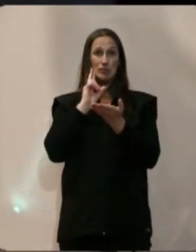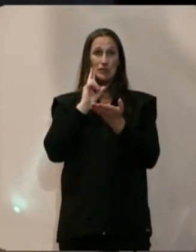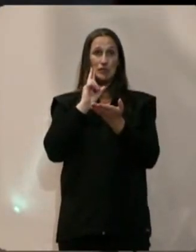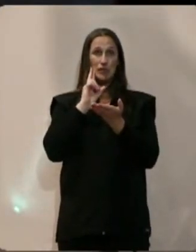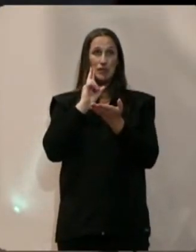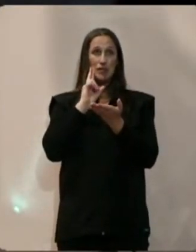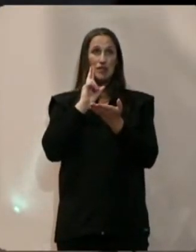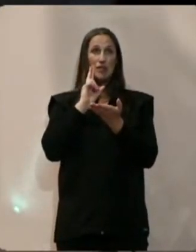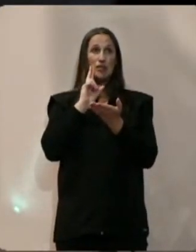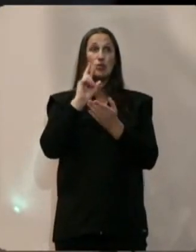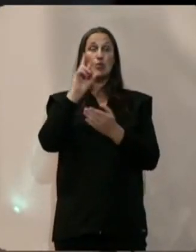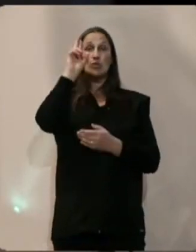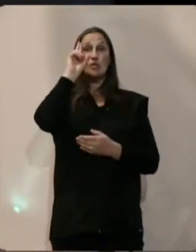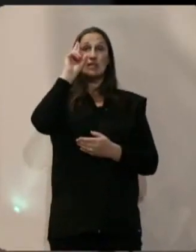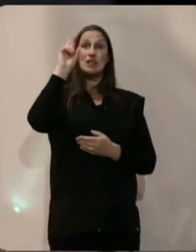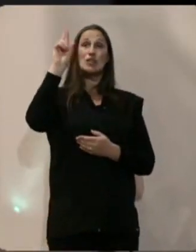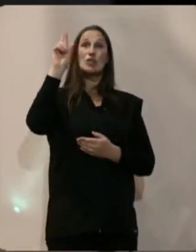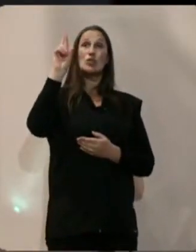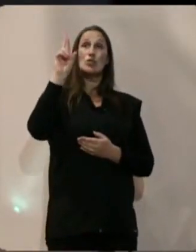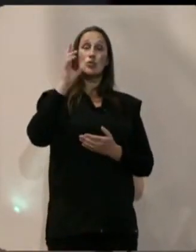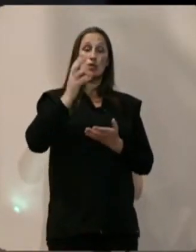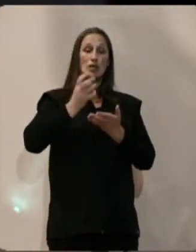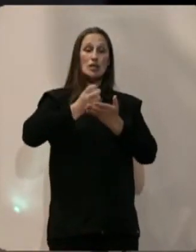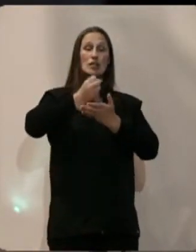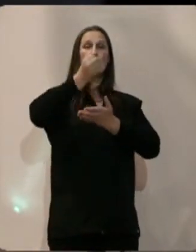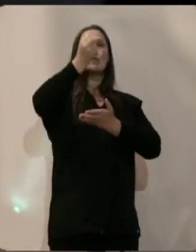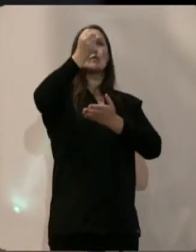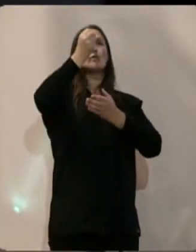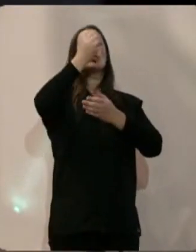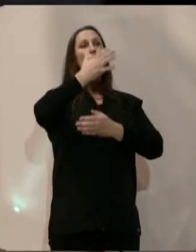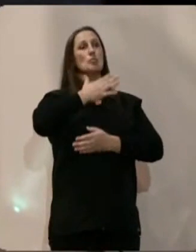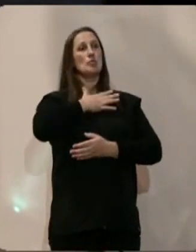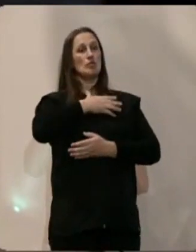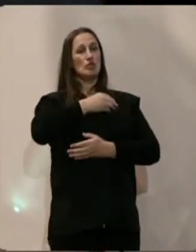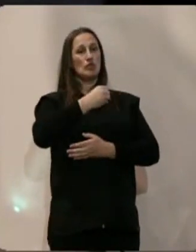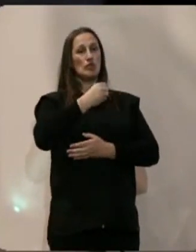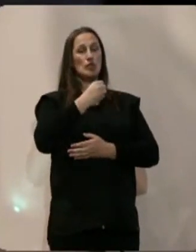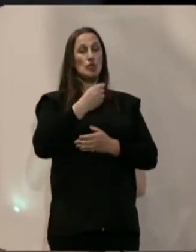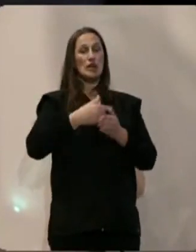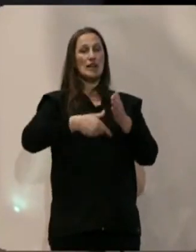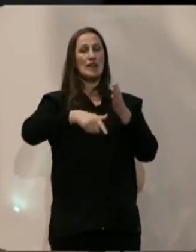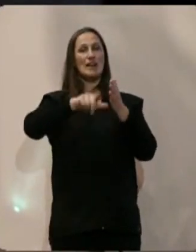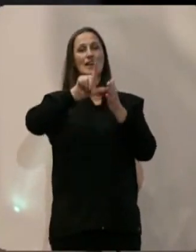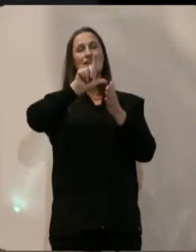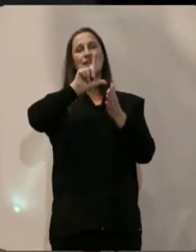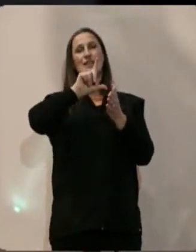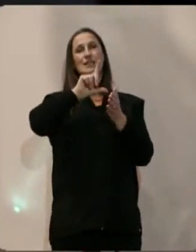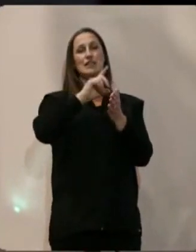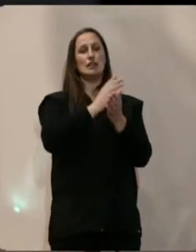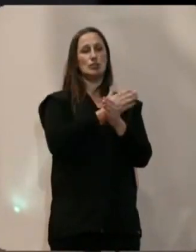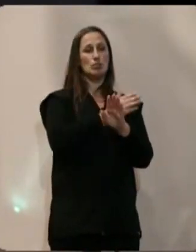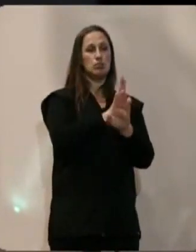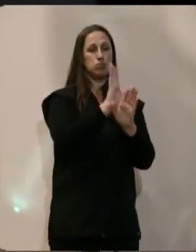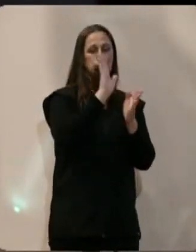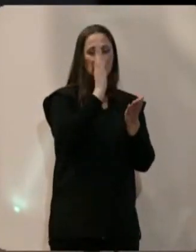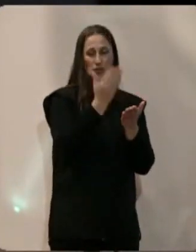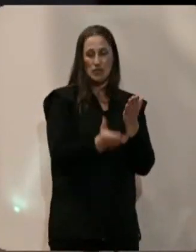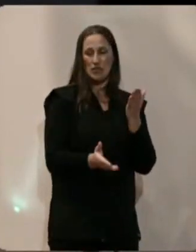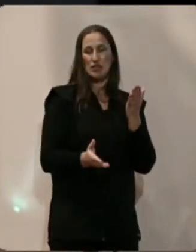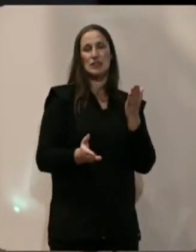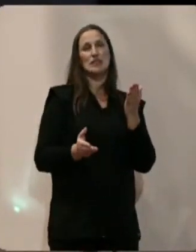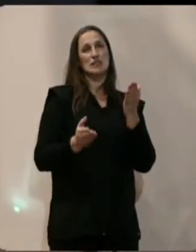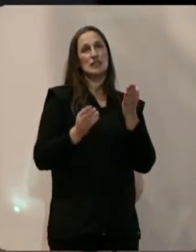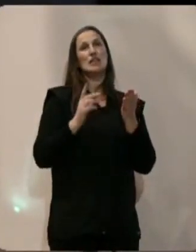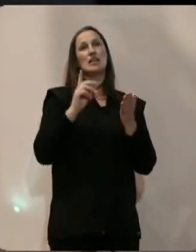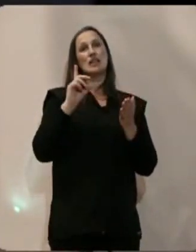mau. E sabe o que eu entendi, pastor? Que antes que ele se perdesse, antes que acontecesse algo pior na sua